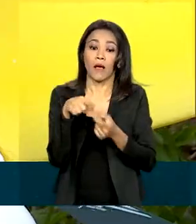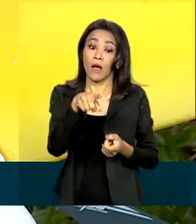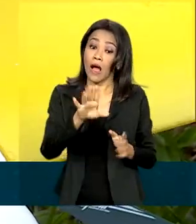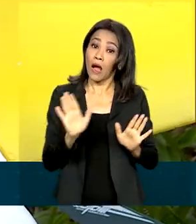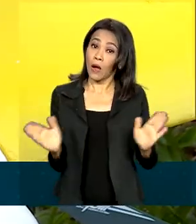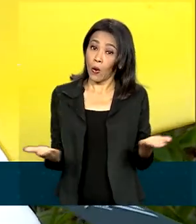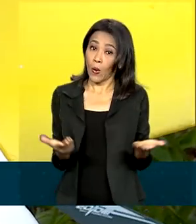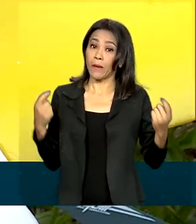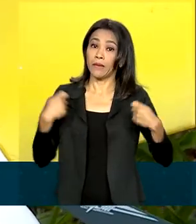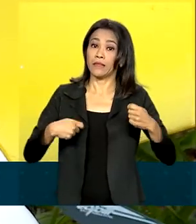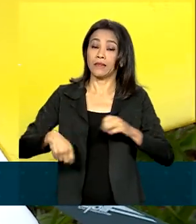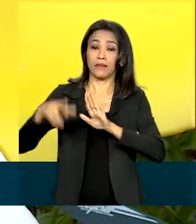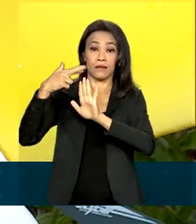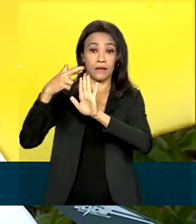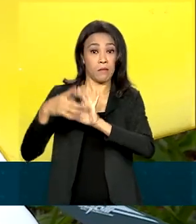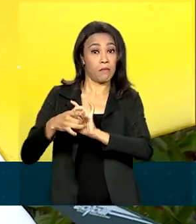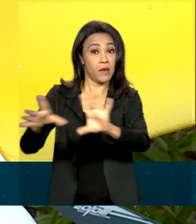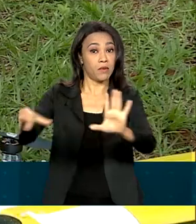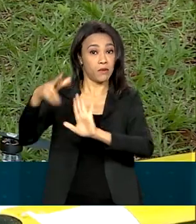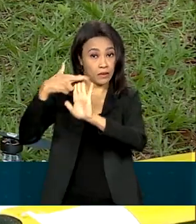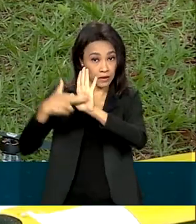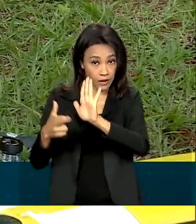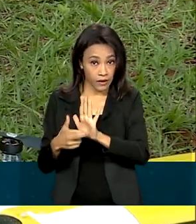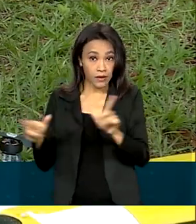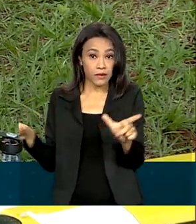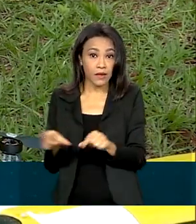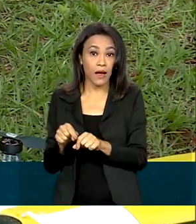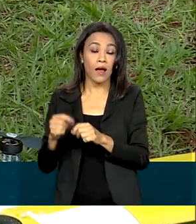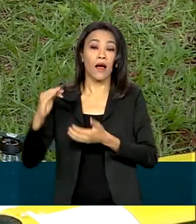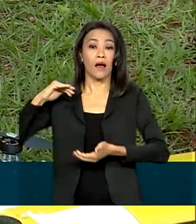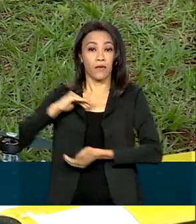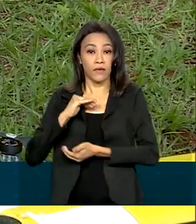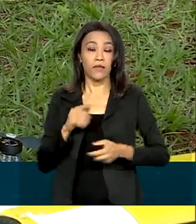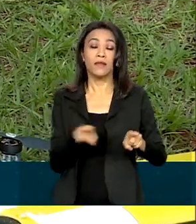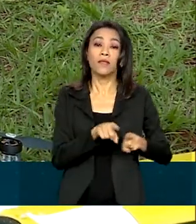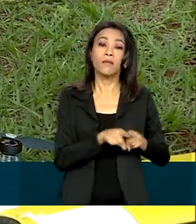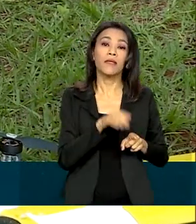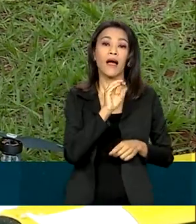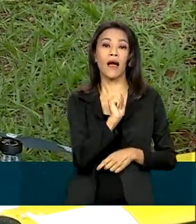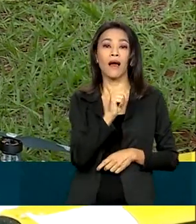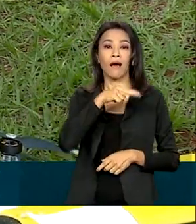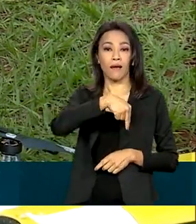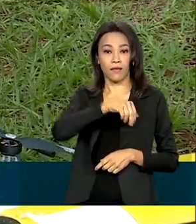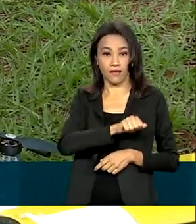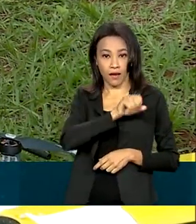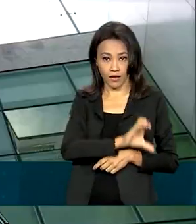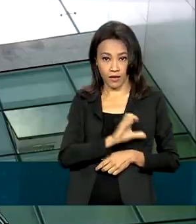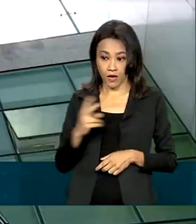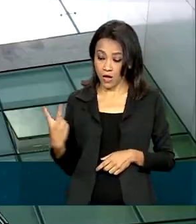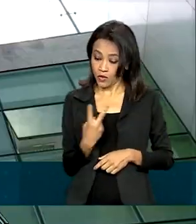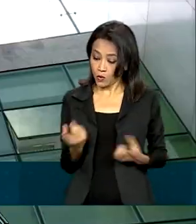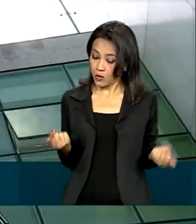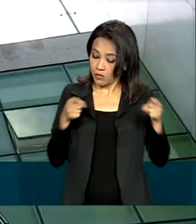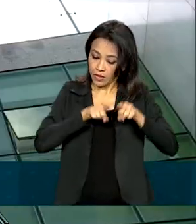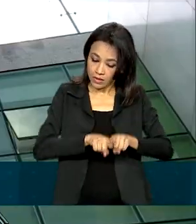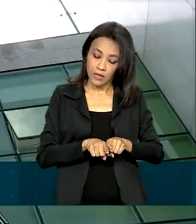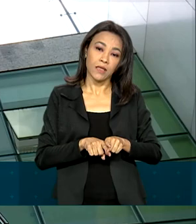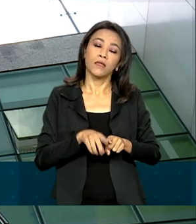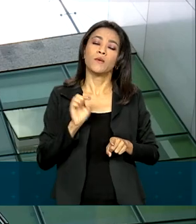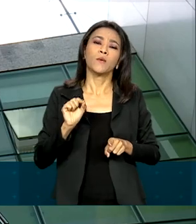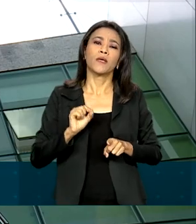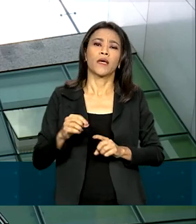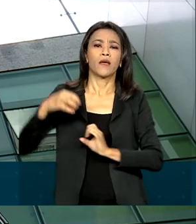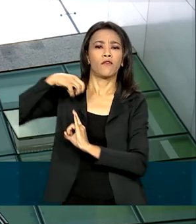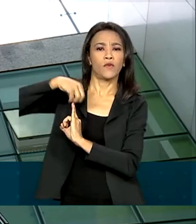agências reguladoras, como a Anvisa e a ANAC, a Agência Nacional de Aviação Civil. A proposta é uma parceria entre a Fiocruz